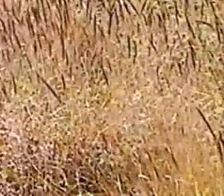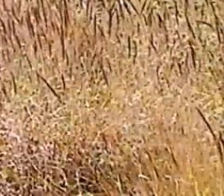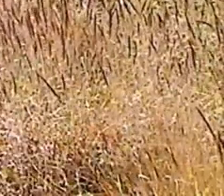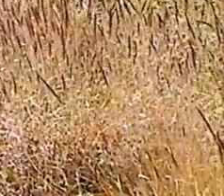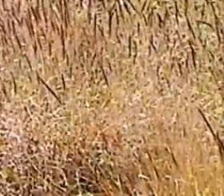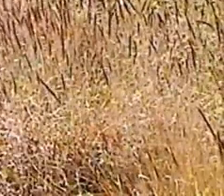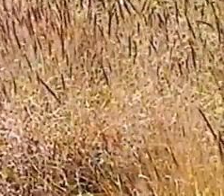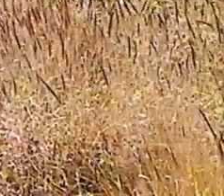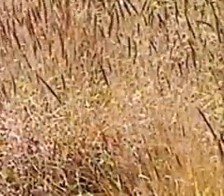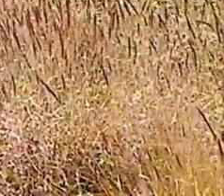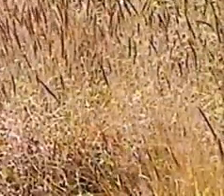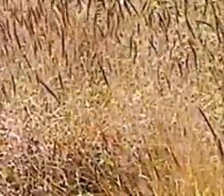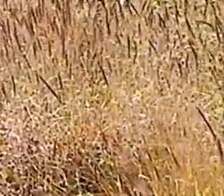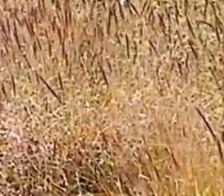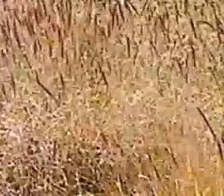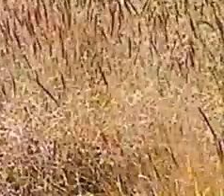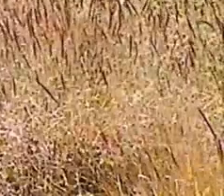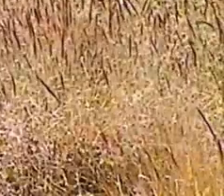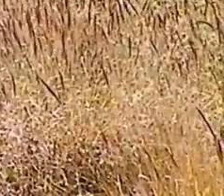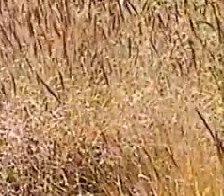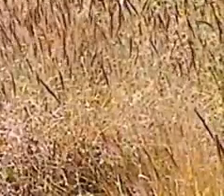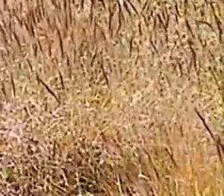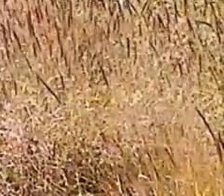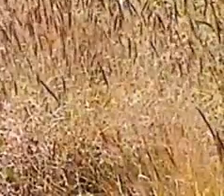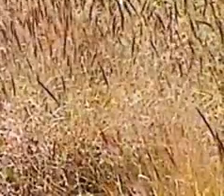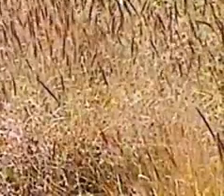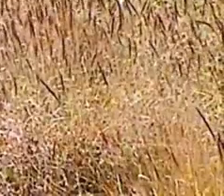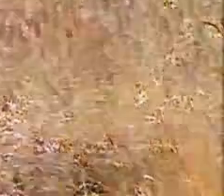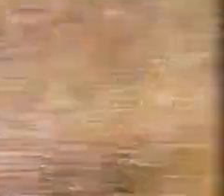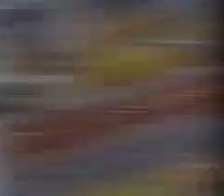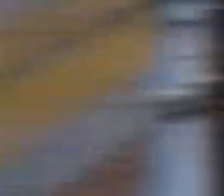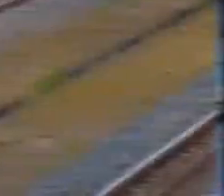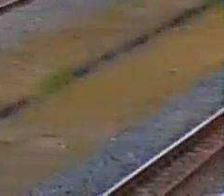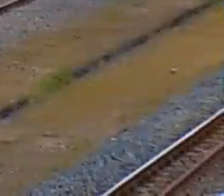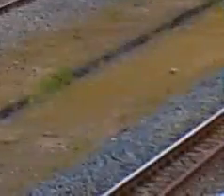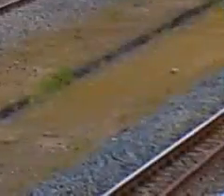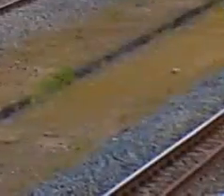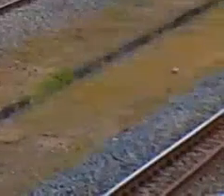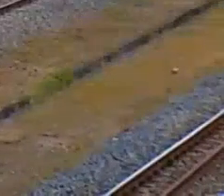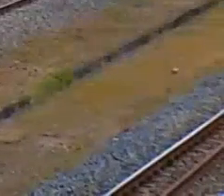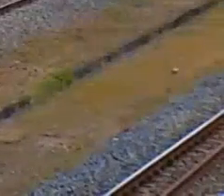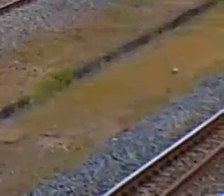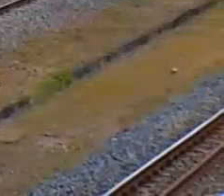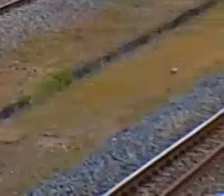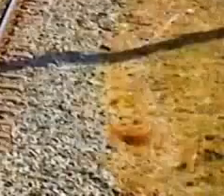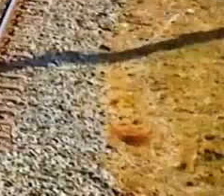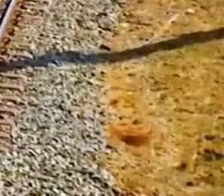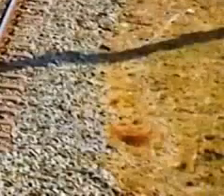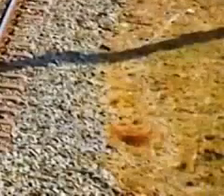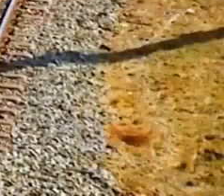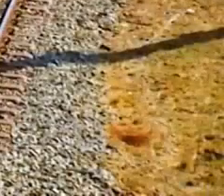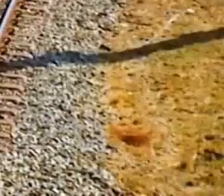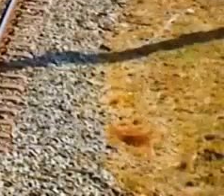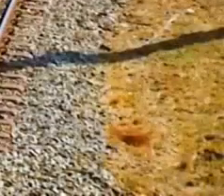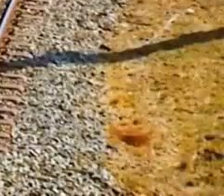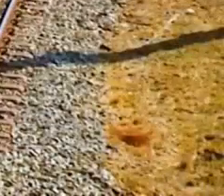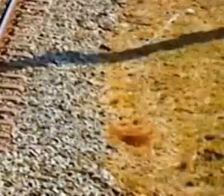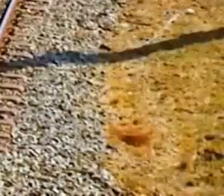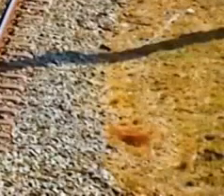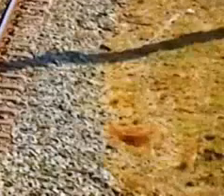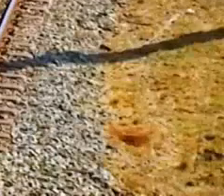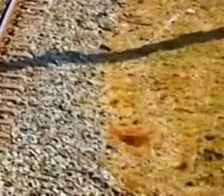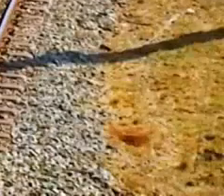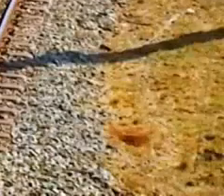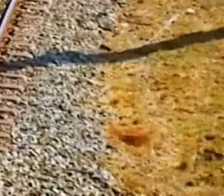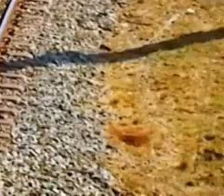MRS logística e o da estrada de ferro Vitória Minas o governo federal questiona por exemplo o abatimento dos valores de